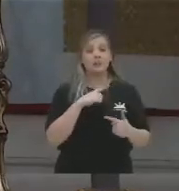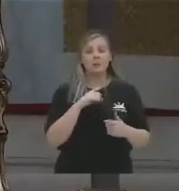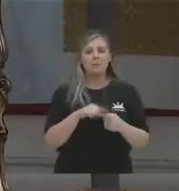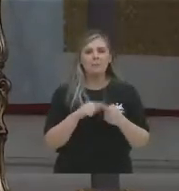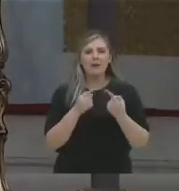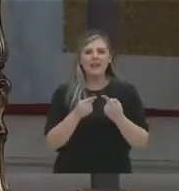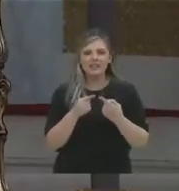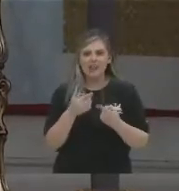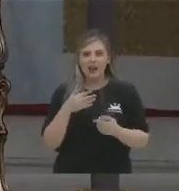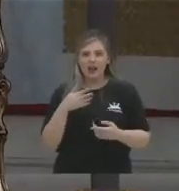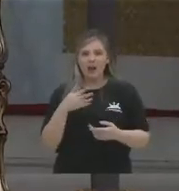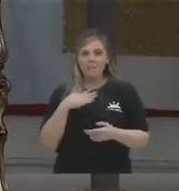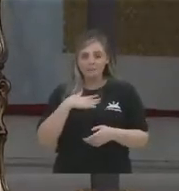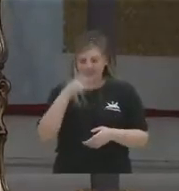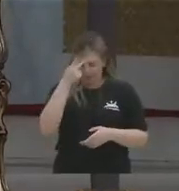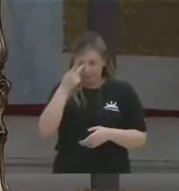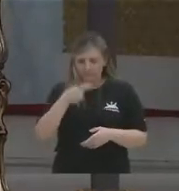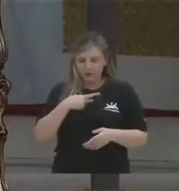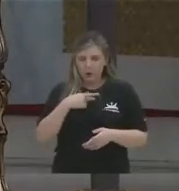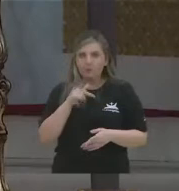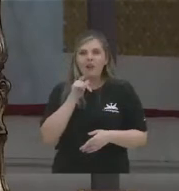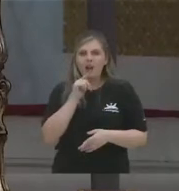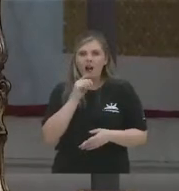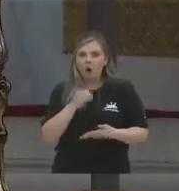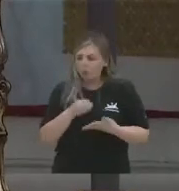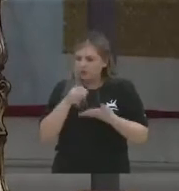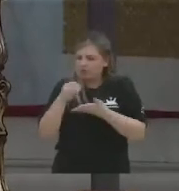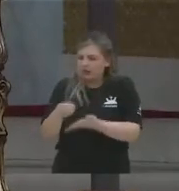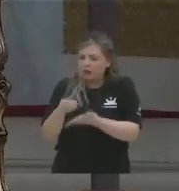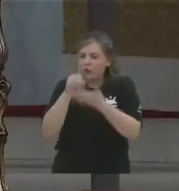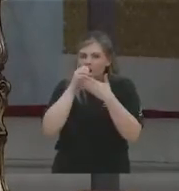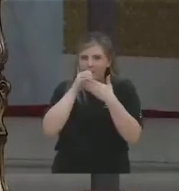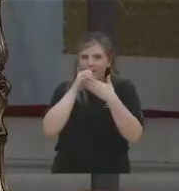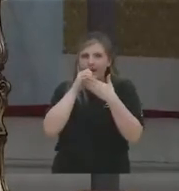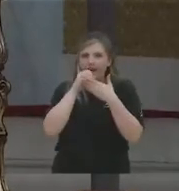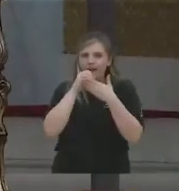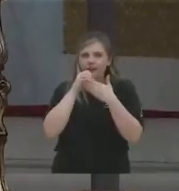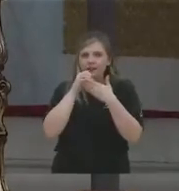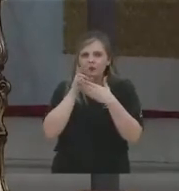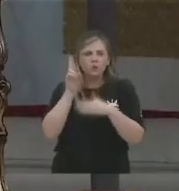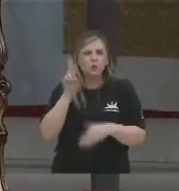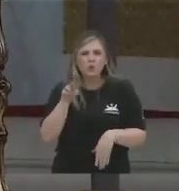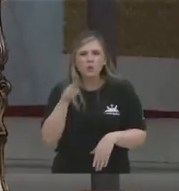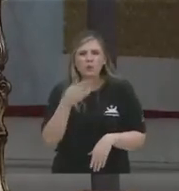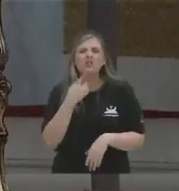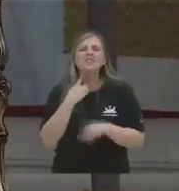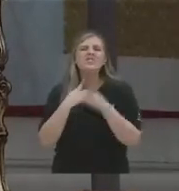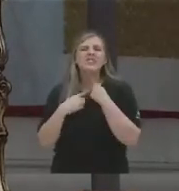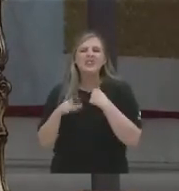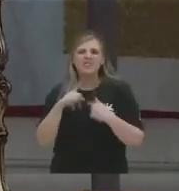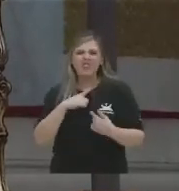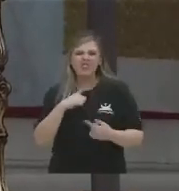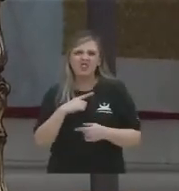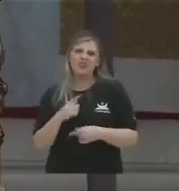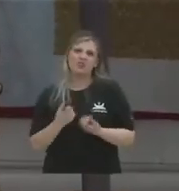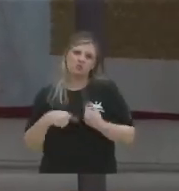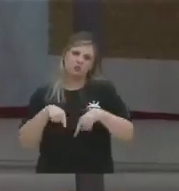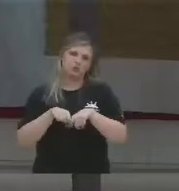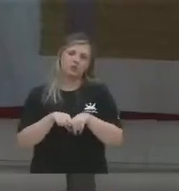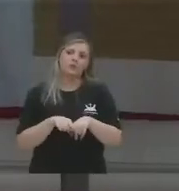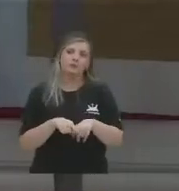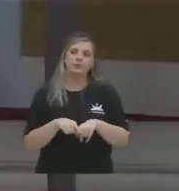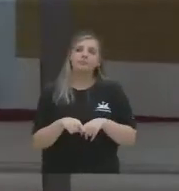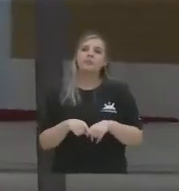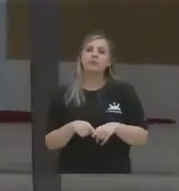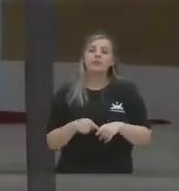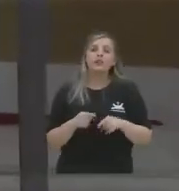sede. Mas a água que eu lhe der virá a ser nele fonte de água que jorra